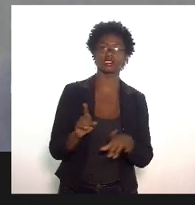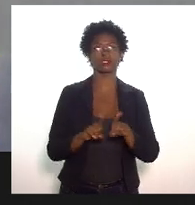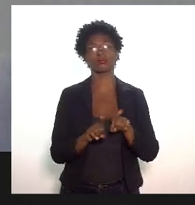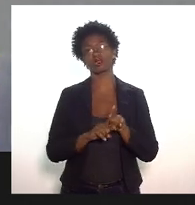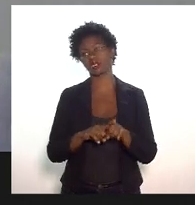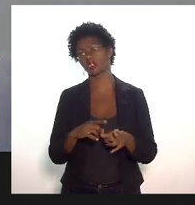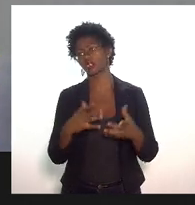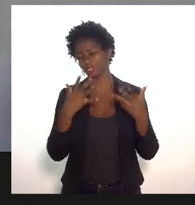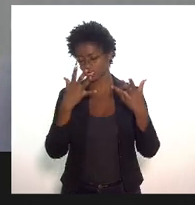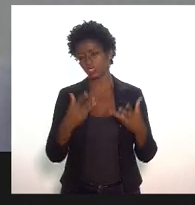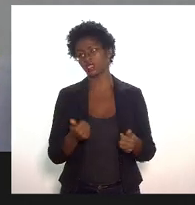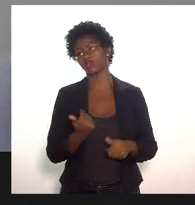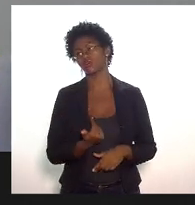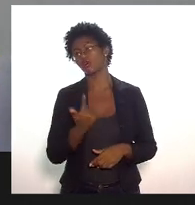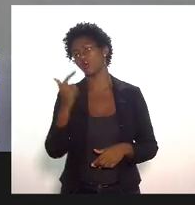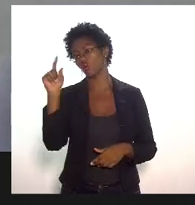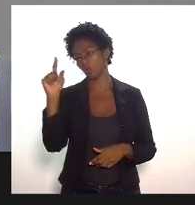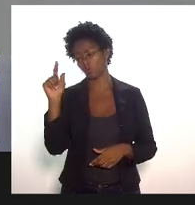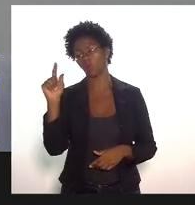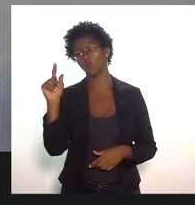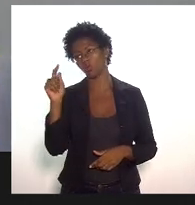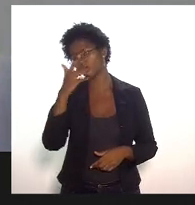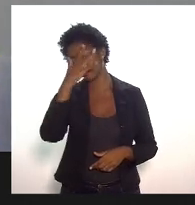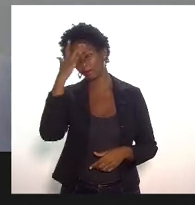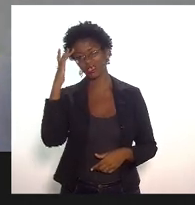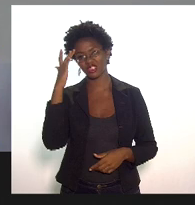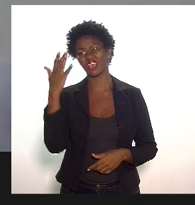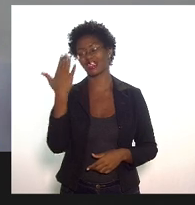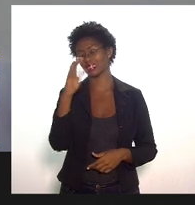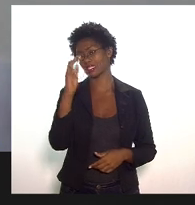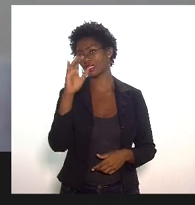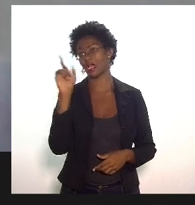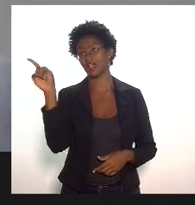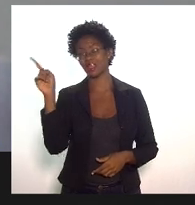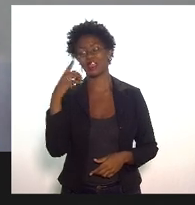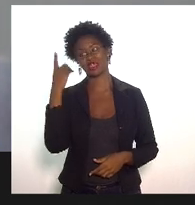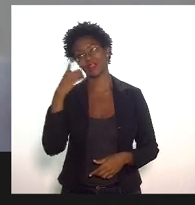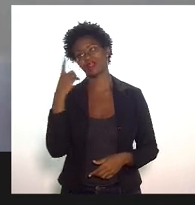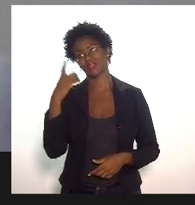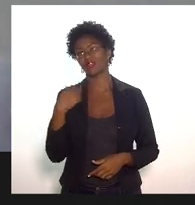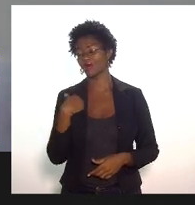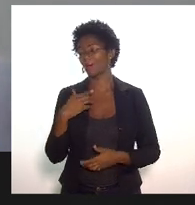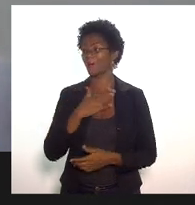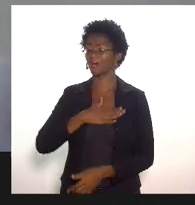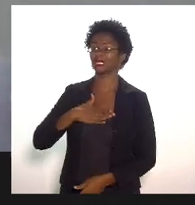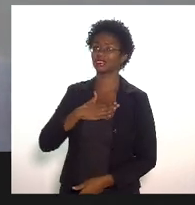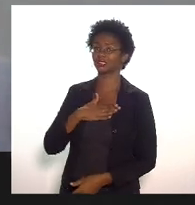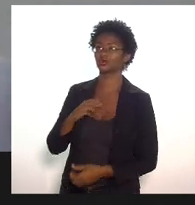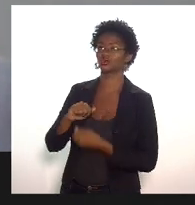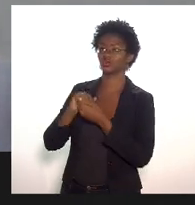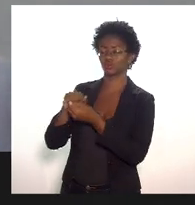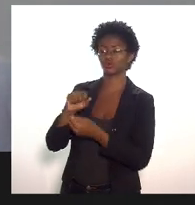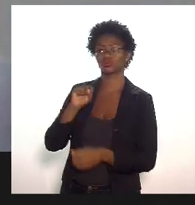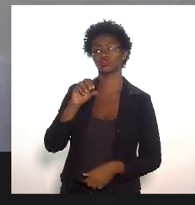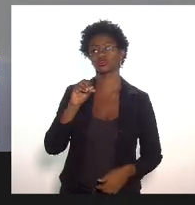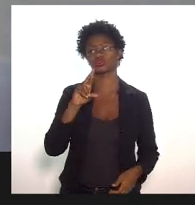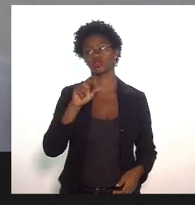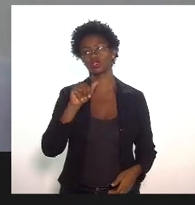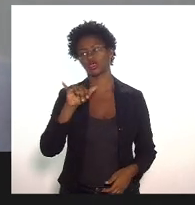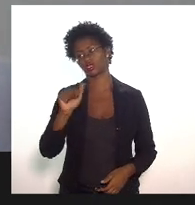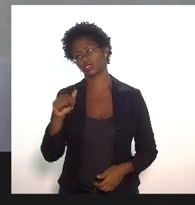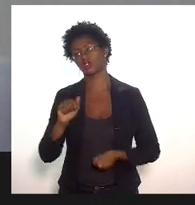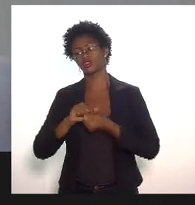deputada de Niterói. Já tive o prazer de fazer campanha, de estar com a Soraya algumas vezes na minha